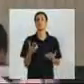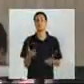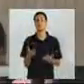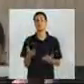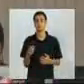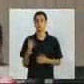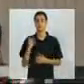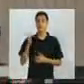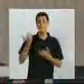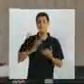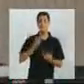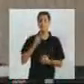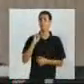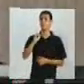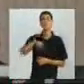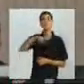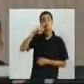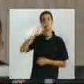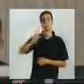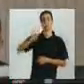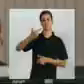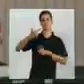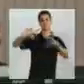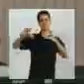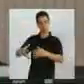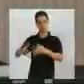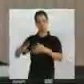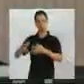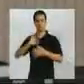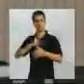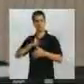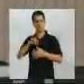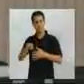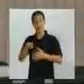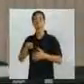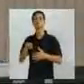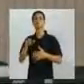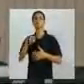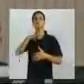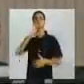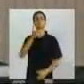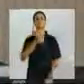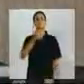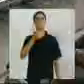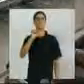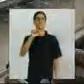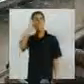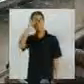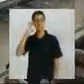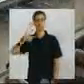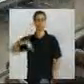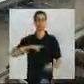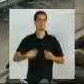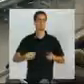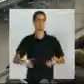se não é possível a instalação do 2º Batalhão, mas com certeza os 120 homens que nós precisamos. Obrigado. Muito